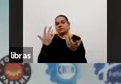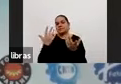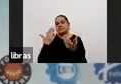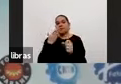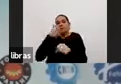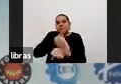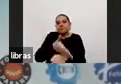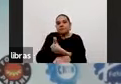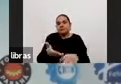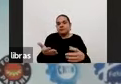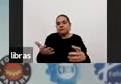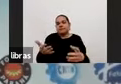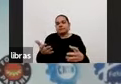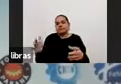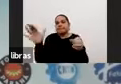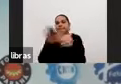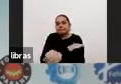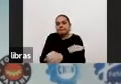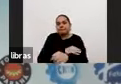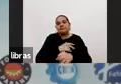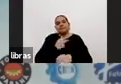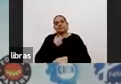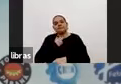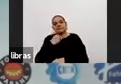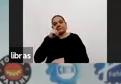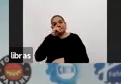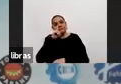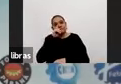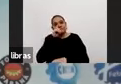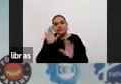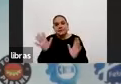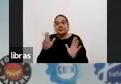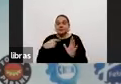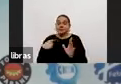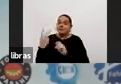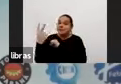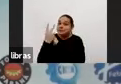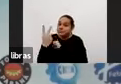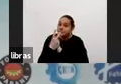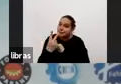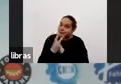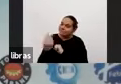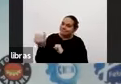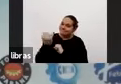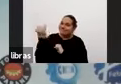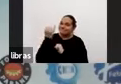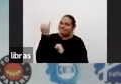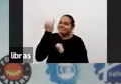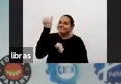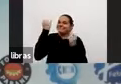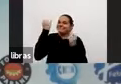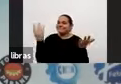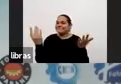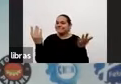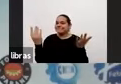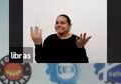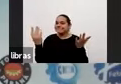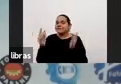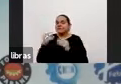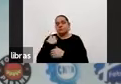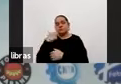sem se cuidar, indo para lá e para cá. Fiquei bem animada com a notícia. Apesar das coisas e todos os nossos